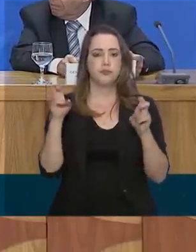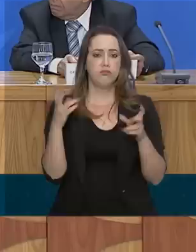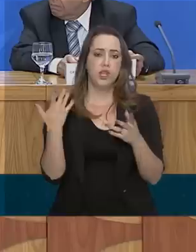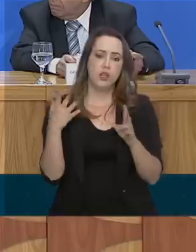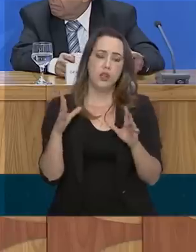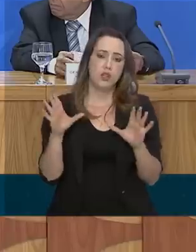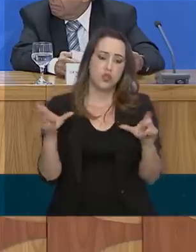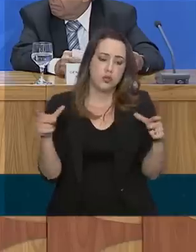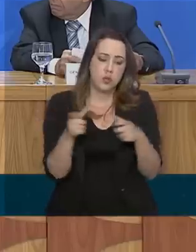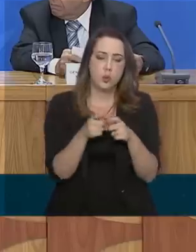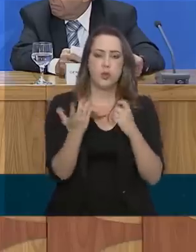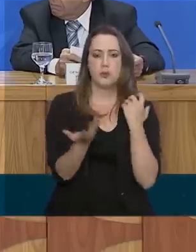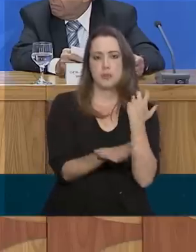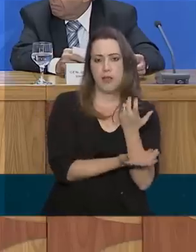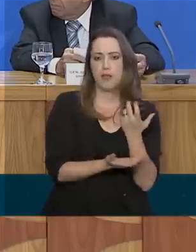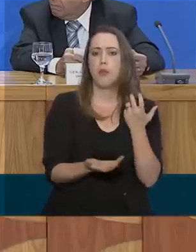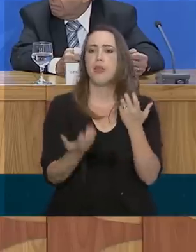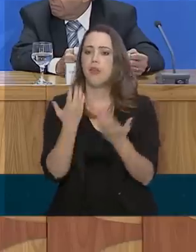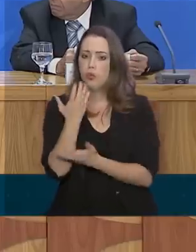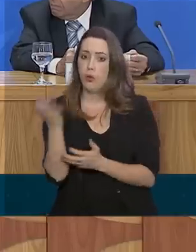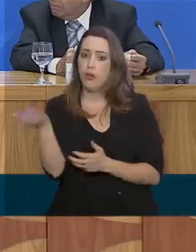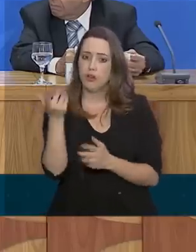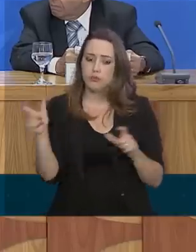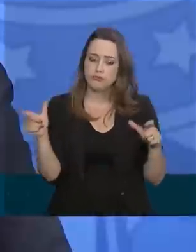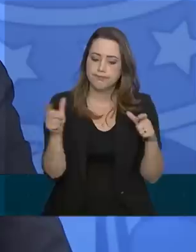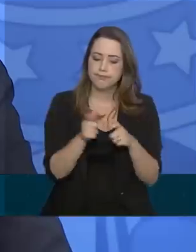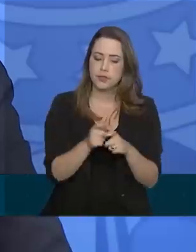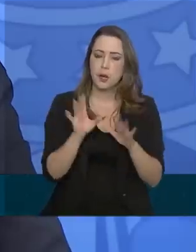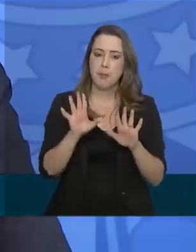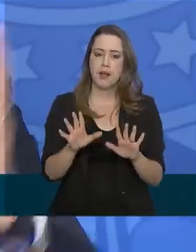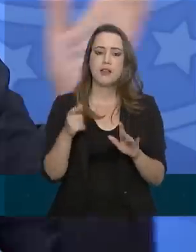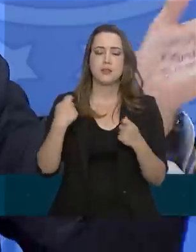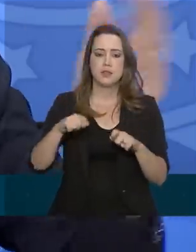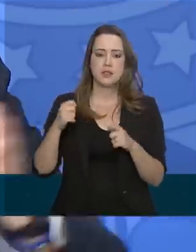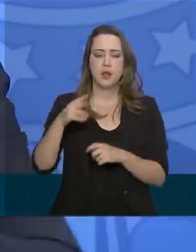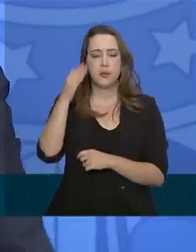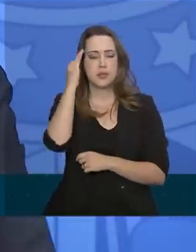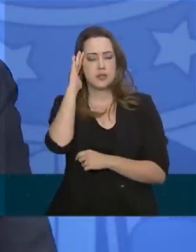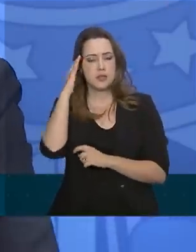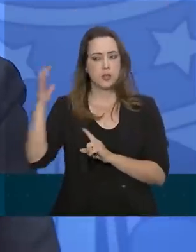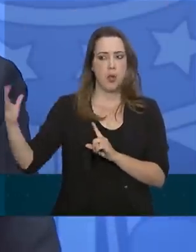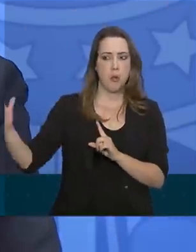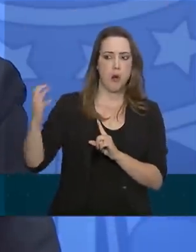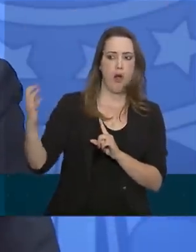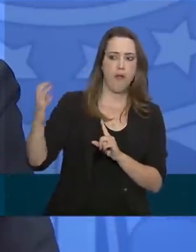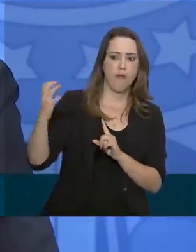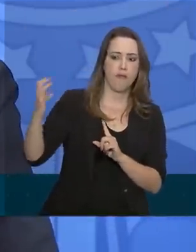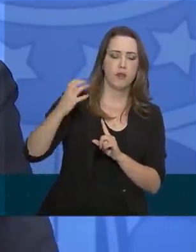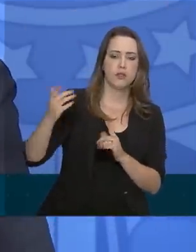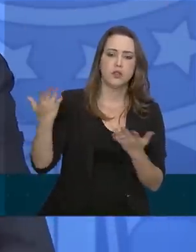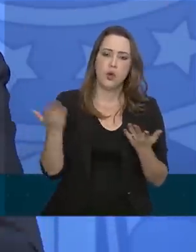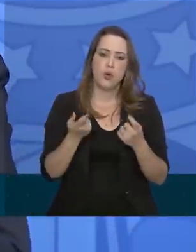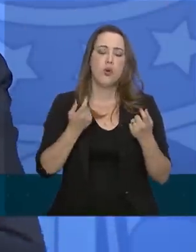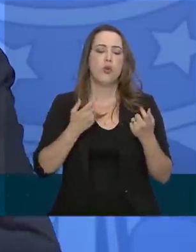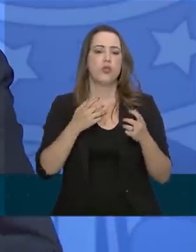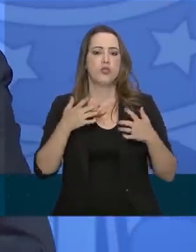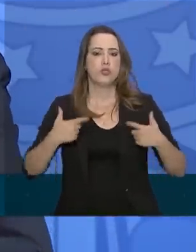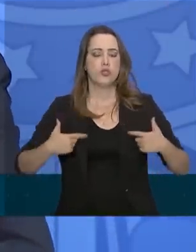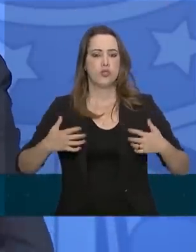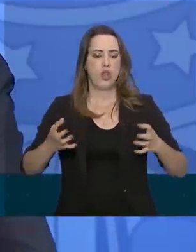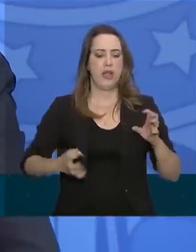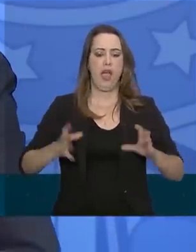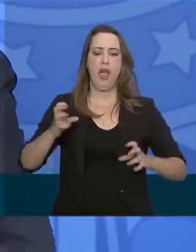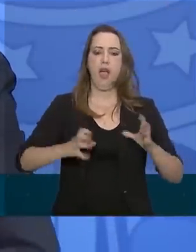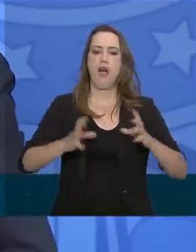mas temos que entender que pressões existe interesse probatório fim à guerra fria até que a economia que hoje em dia se vê